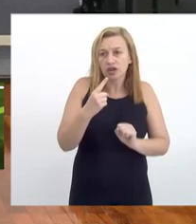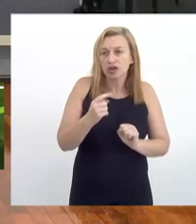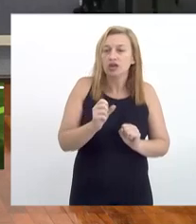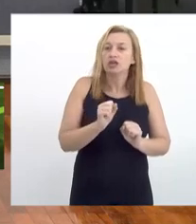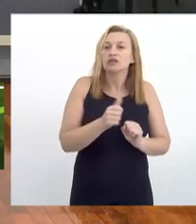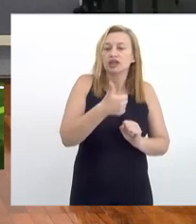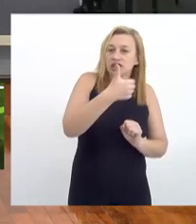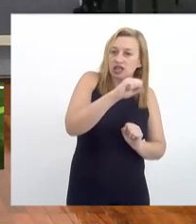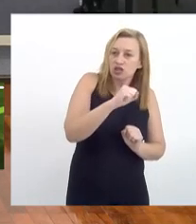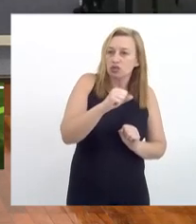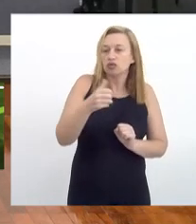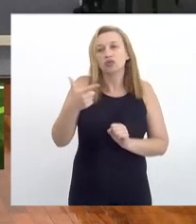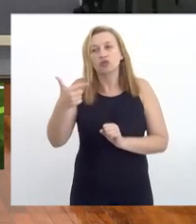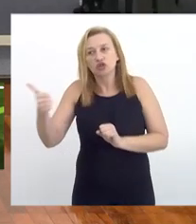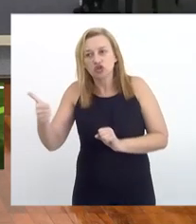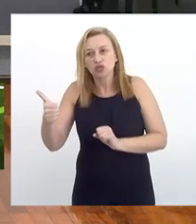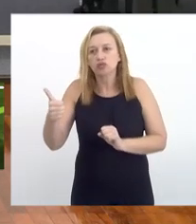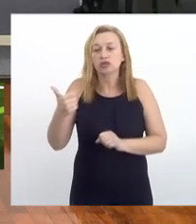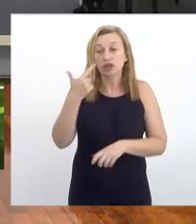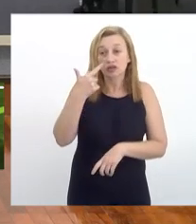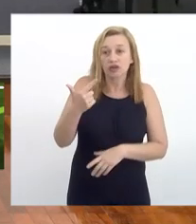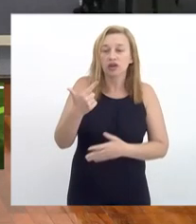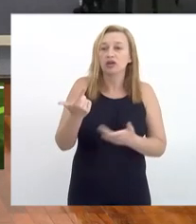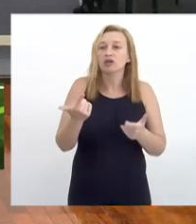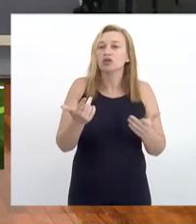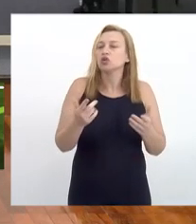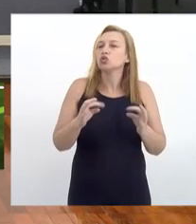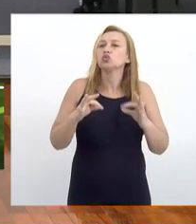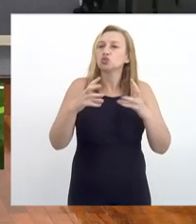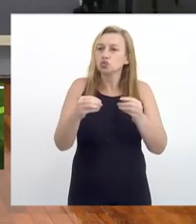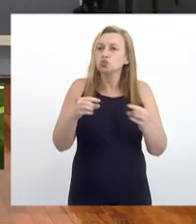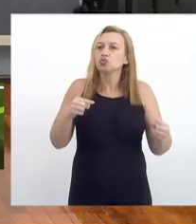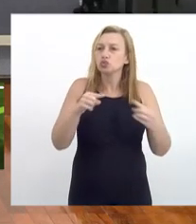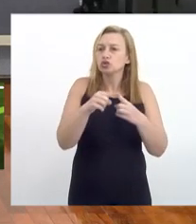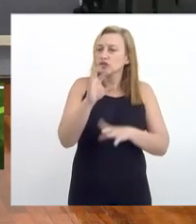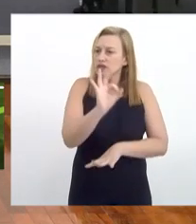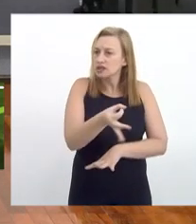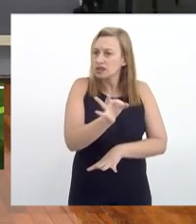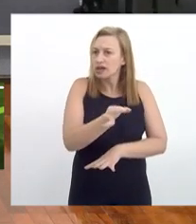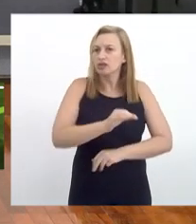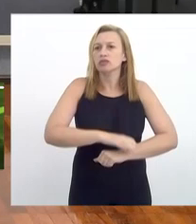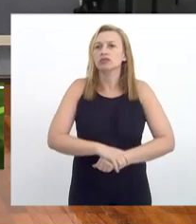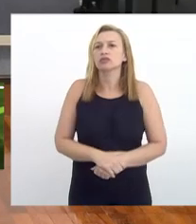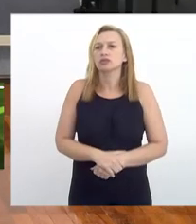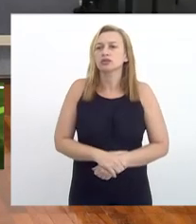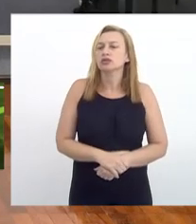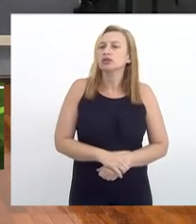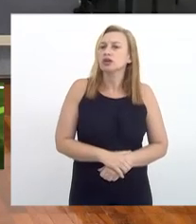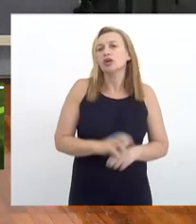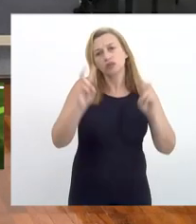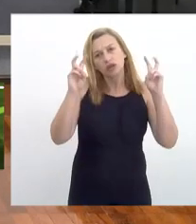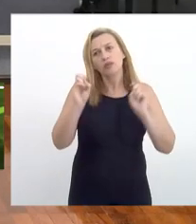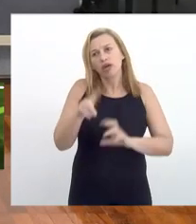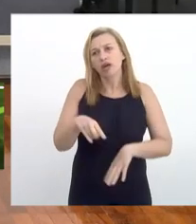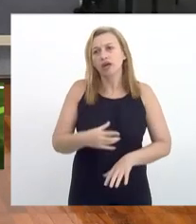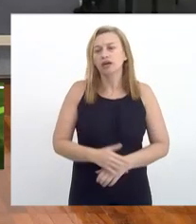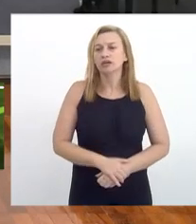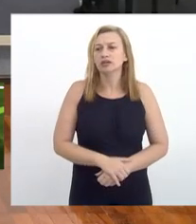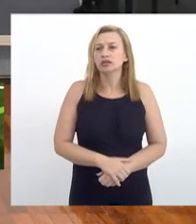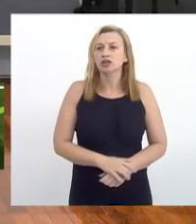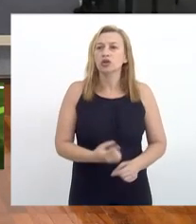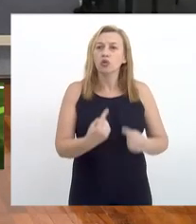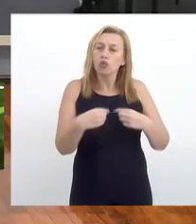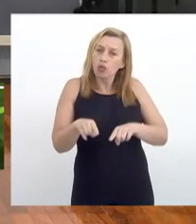18 ou 21 é esse. Então muito objetivo aqui com muita objetividade é esse tema. Pró e